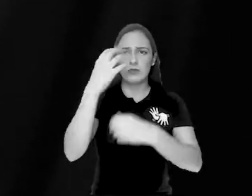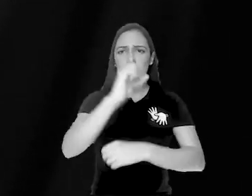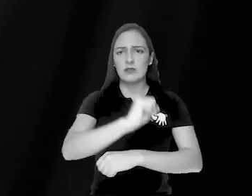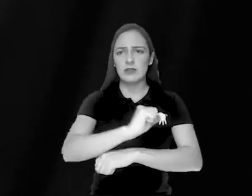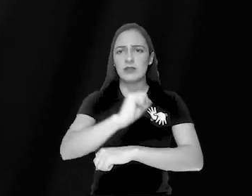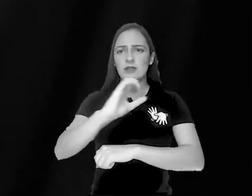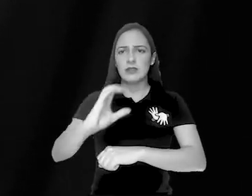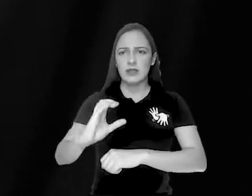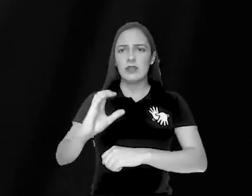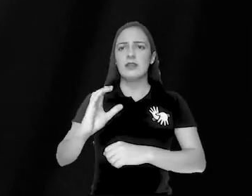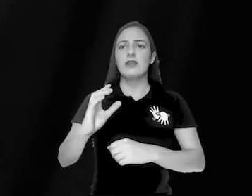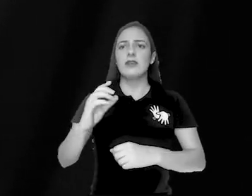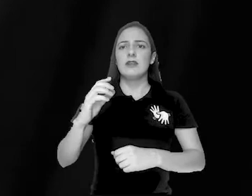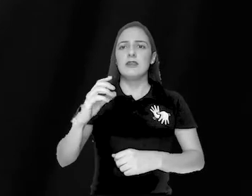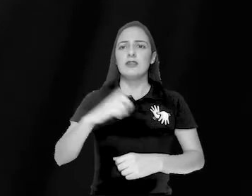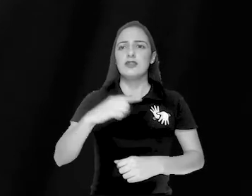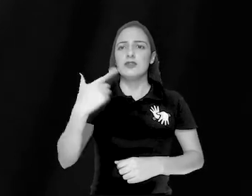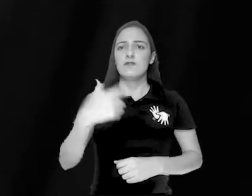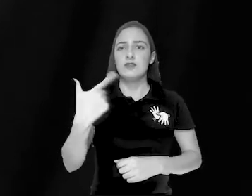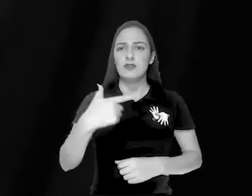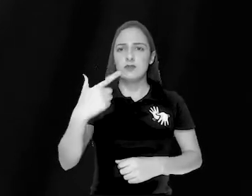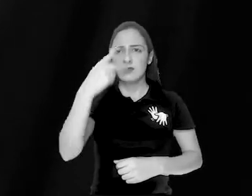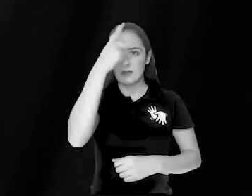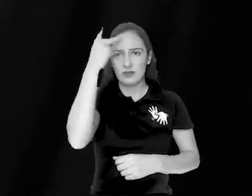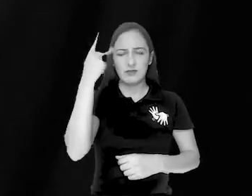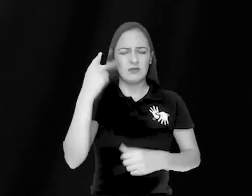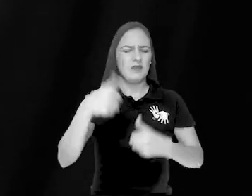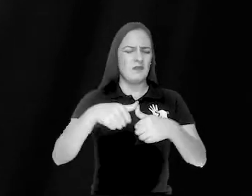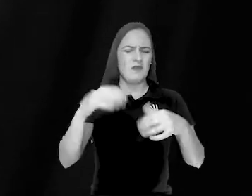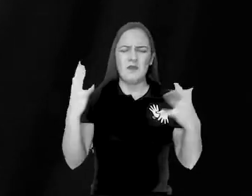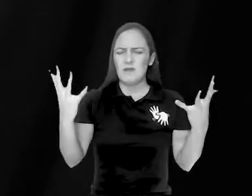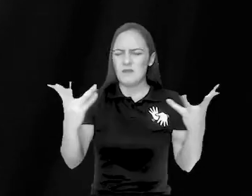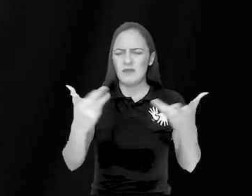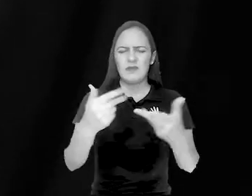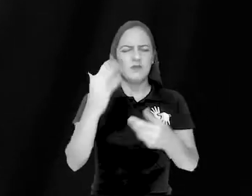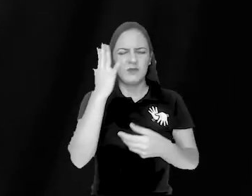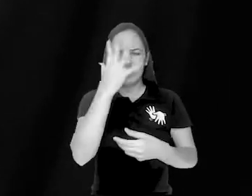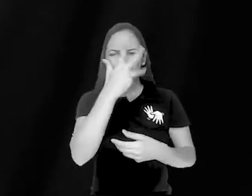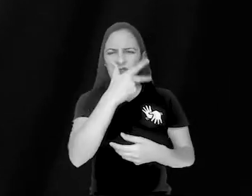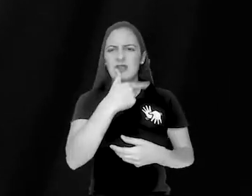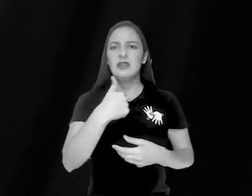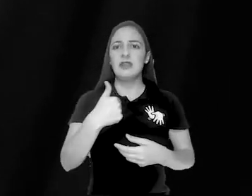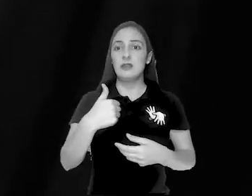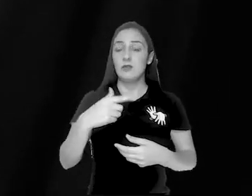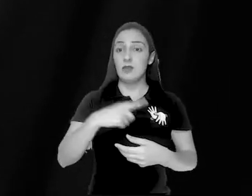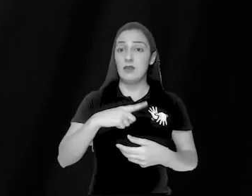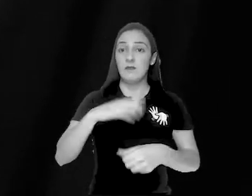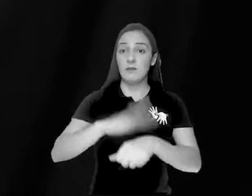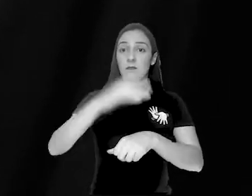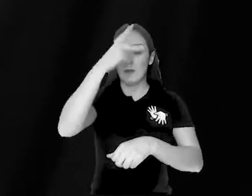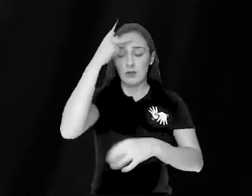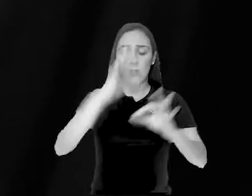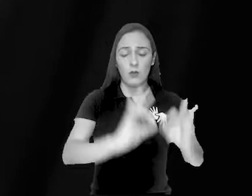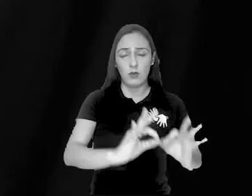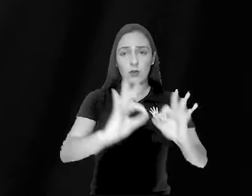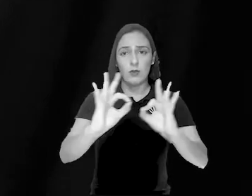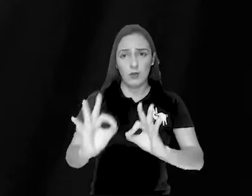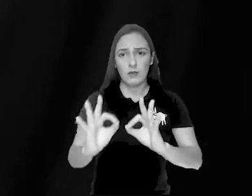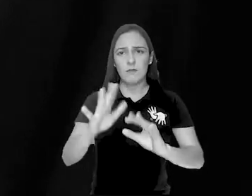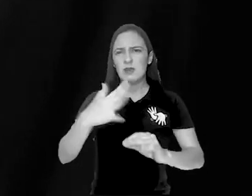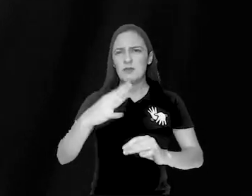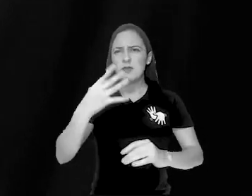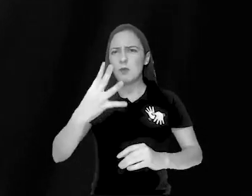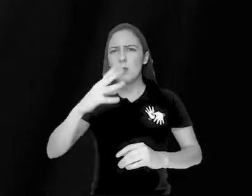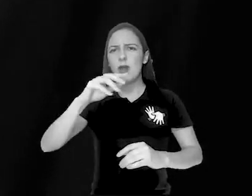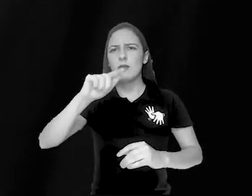membros, onde nós fizemos, ficou muito mais bonito, já tivemos uma presença de público muito maior, já com 3 a 4 mil